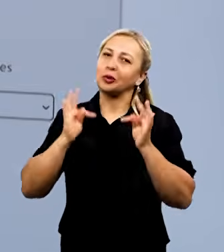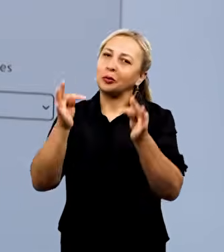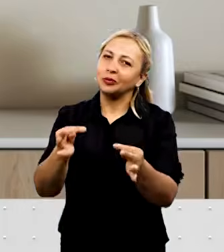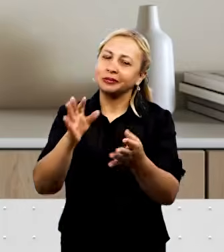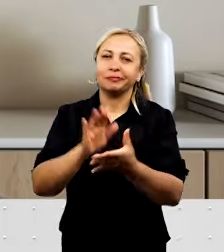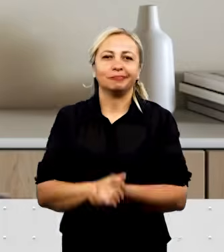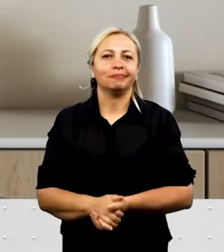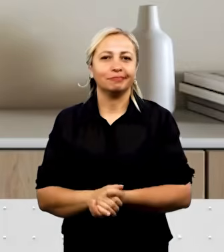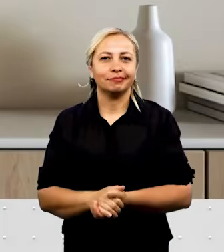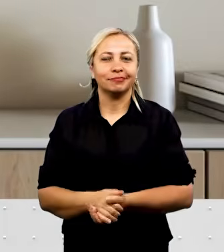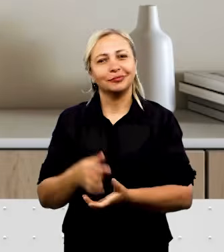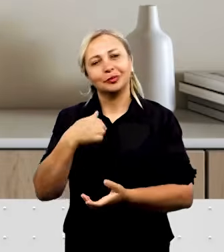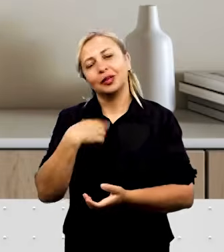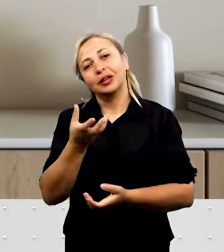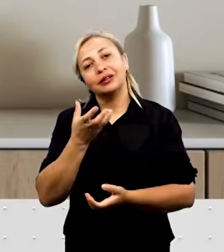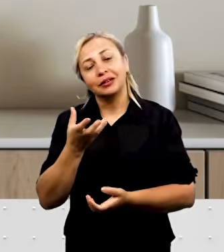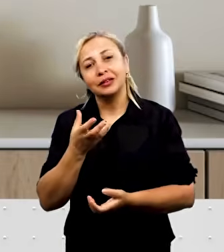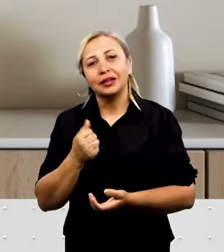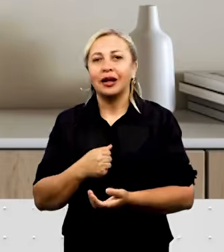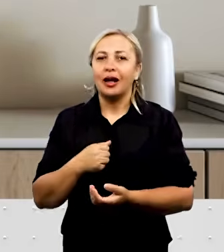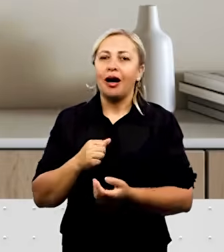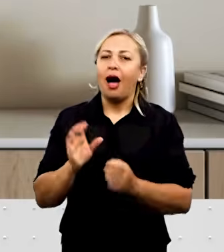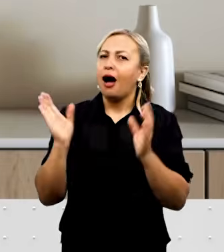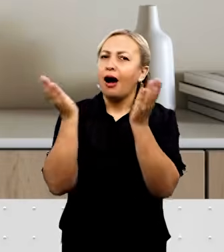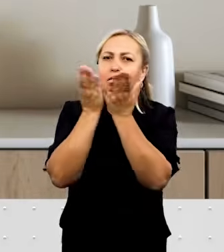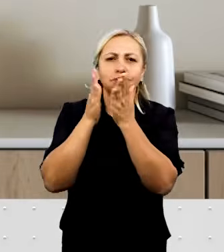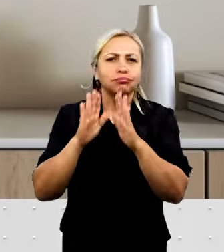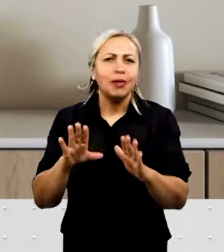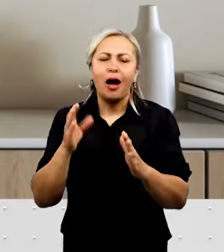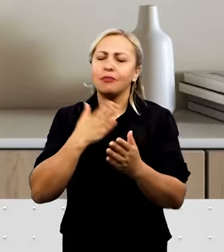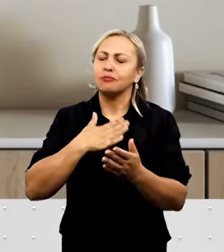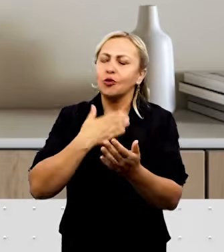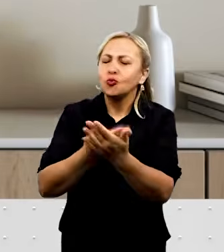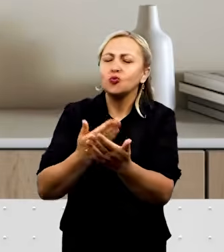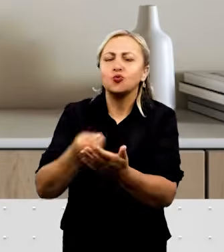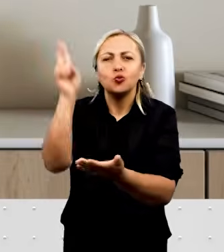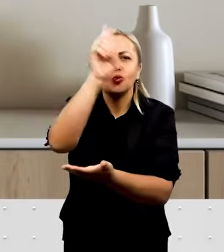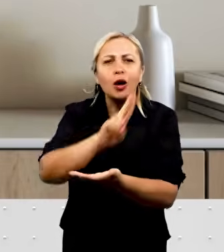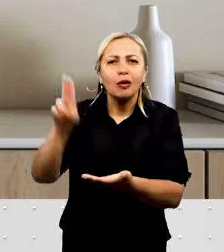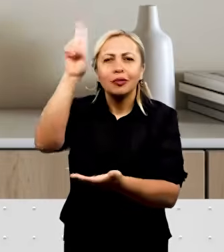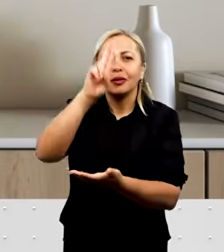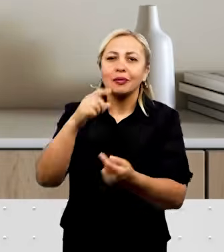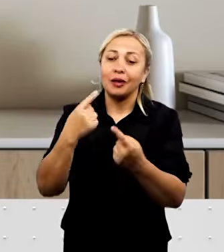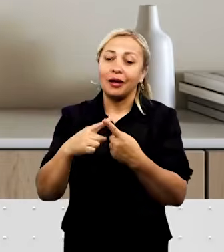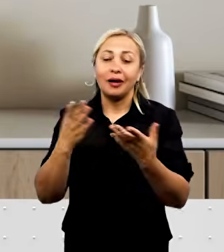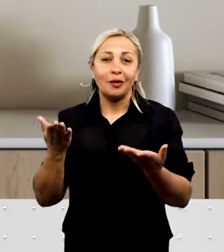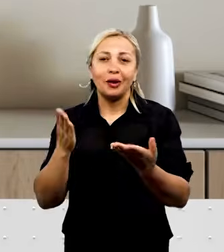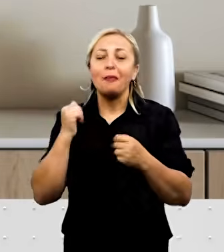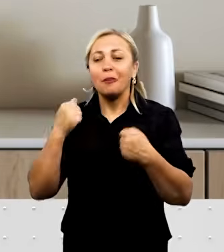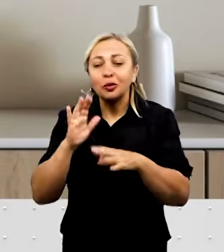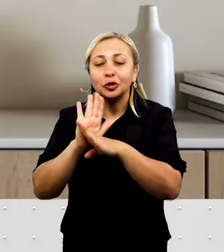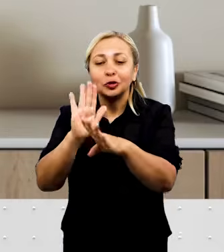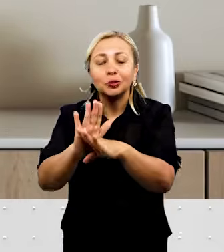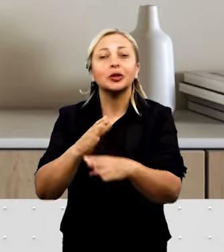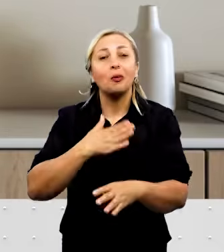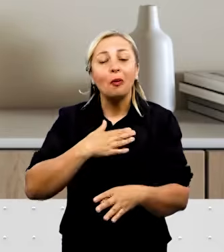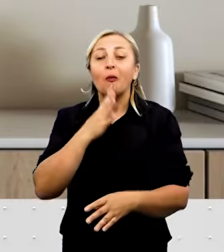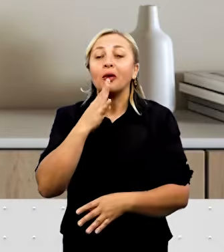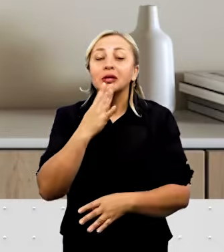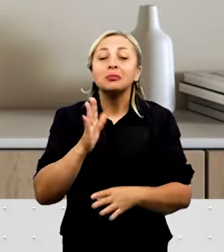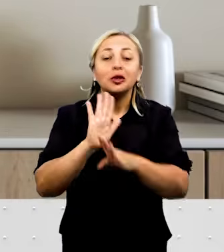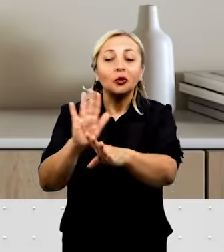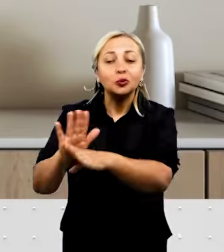tecnologia. Sim, eu queria concluir o meu ciclo acadêmico de forma que eu possa contribuir com os meus